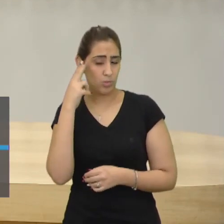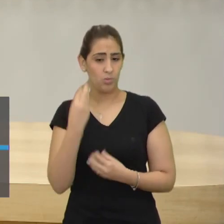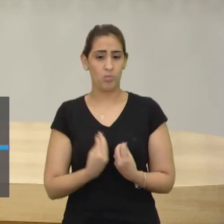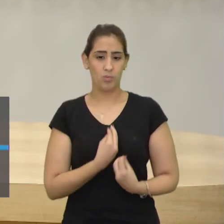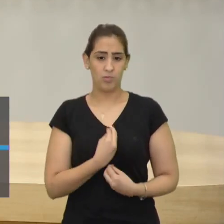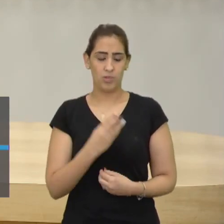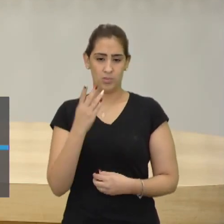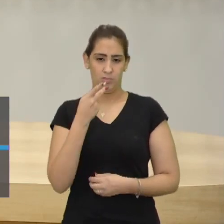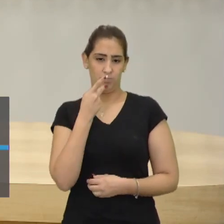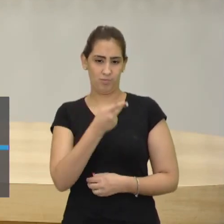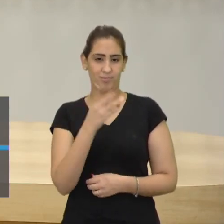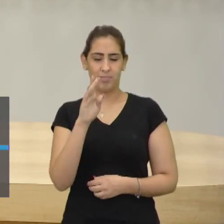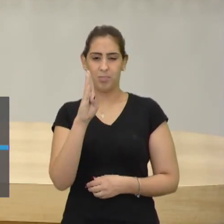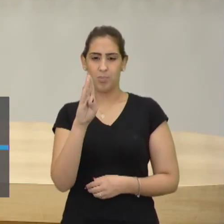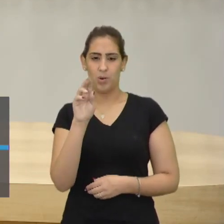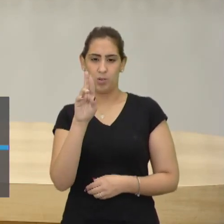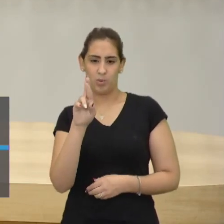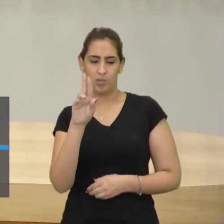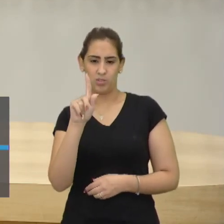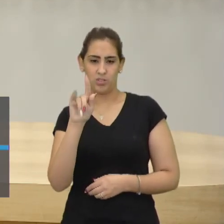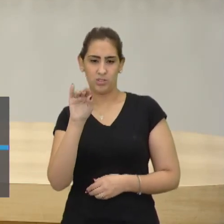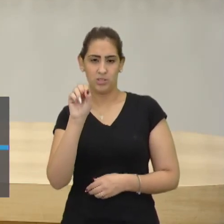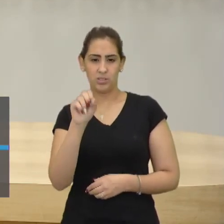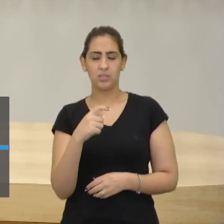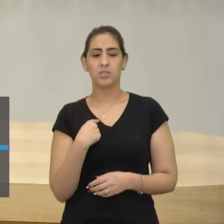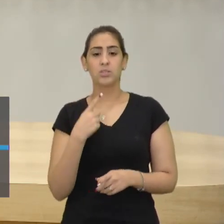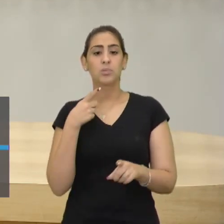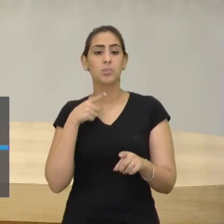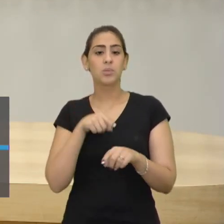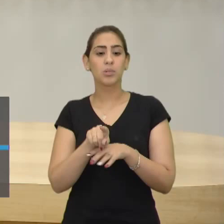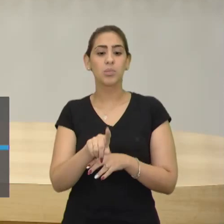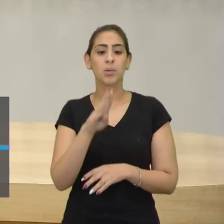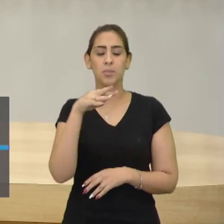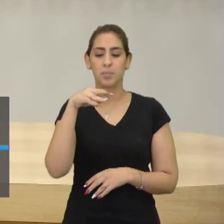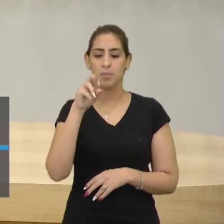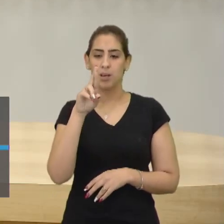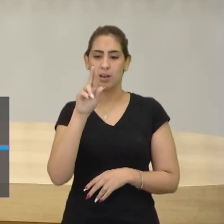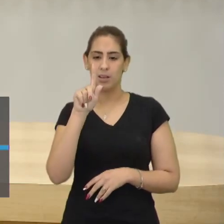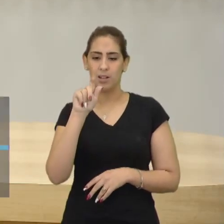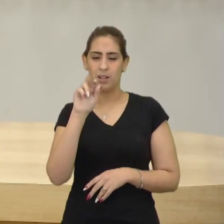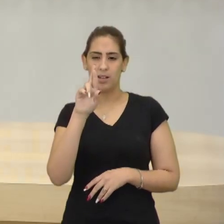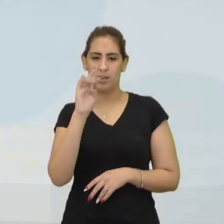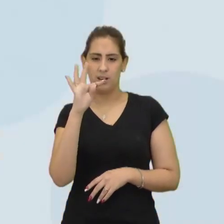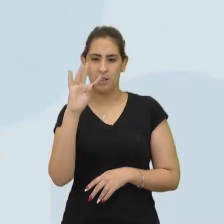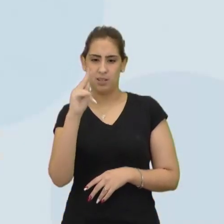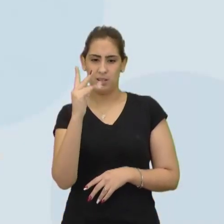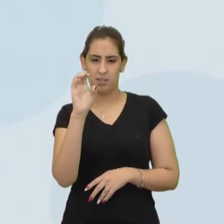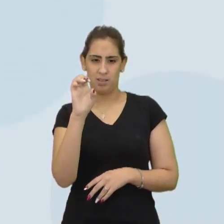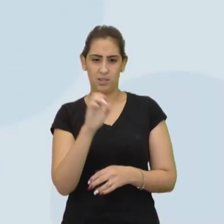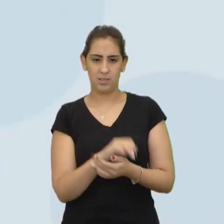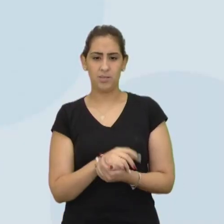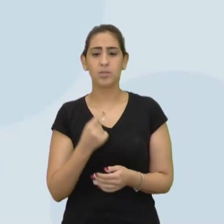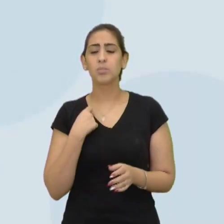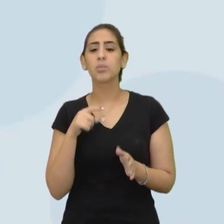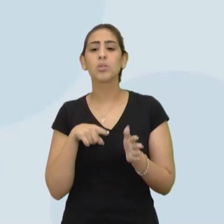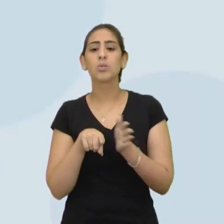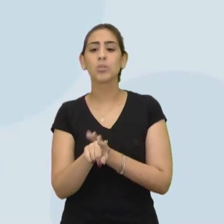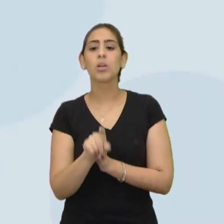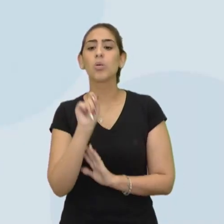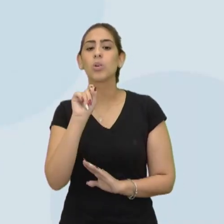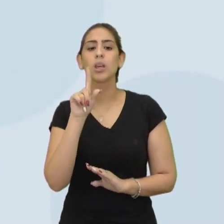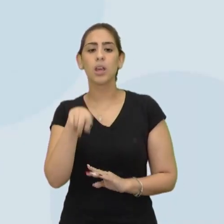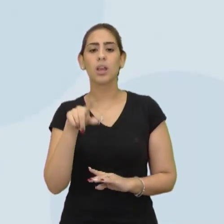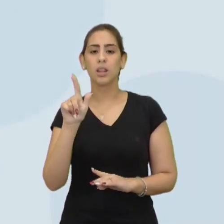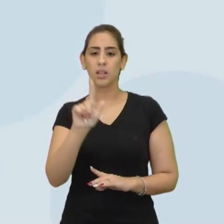Borges. Ainda, se a gente perguntar para Margaret Atwood, né, o que é literatura, ela vai dizer